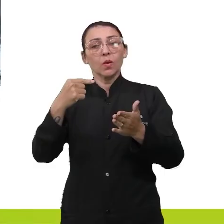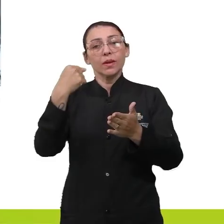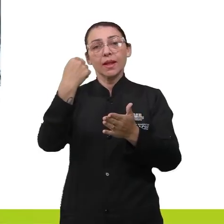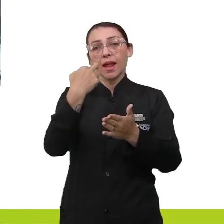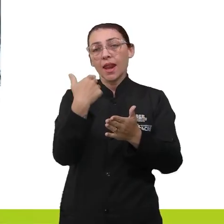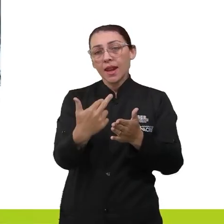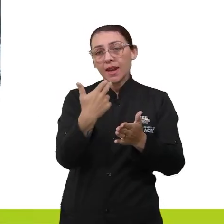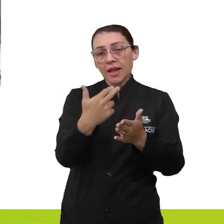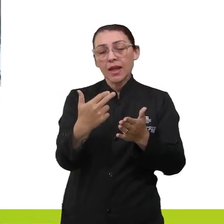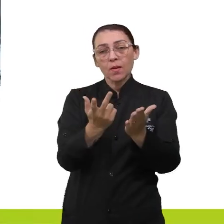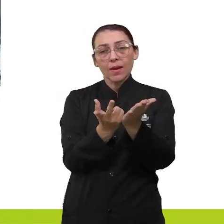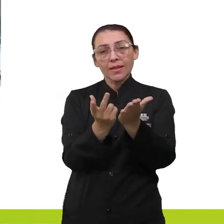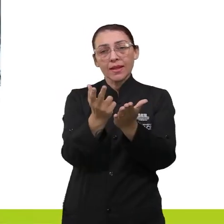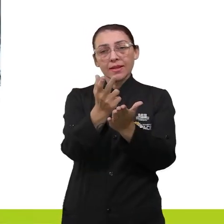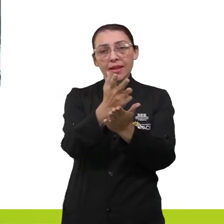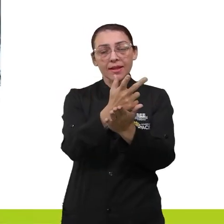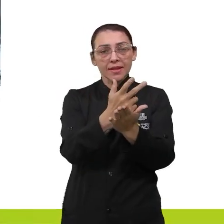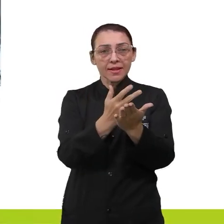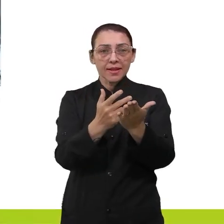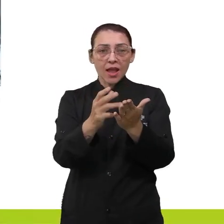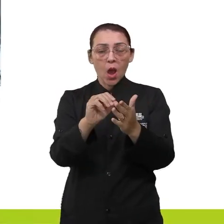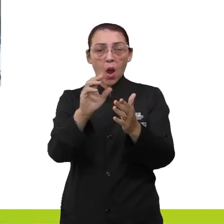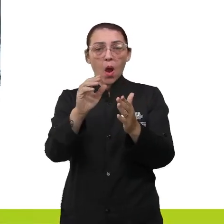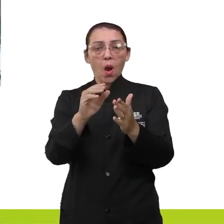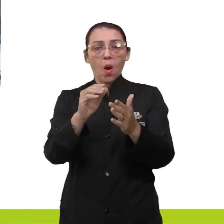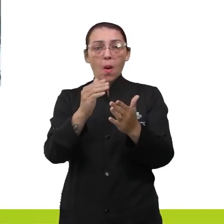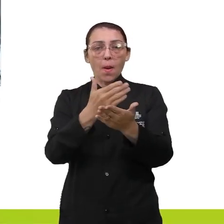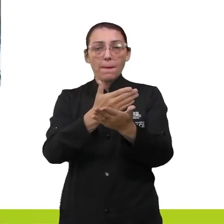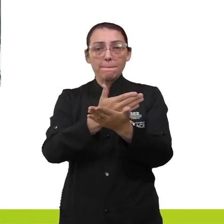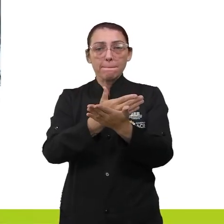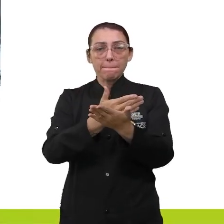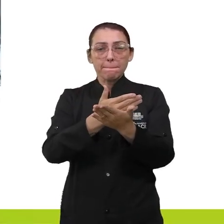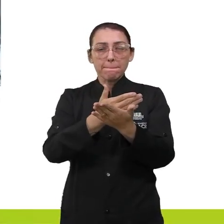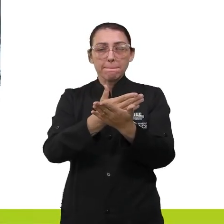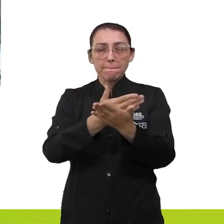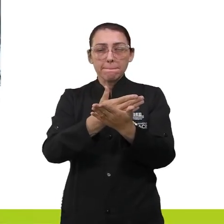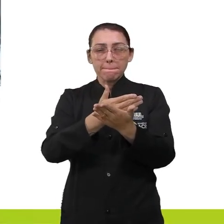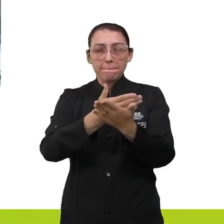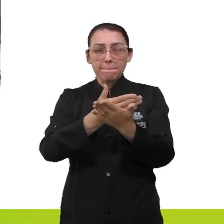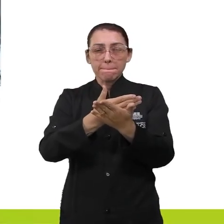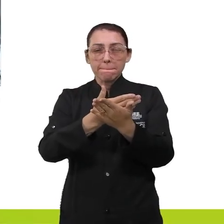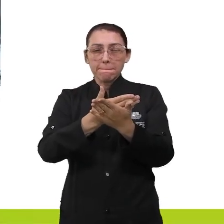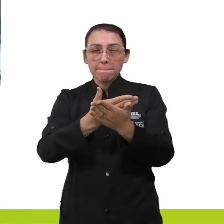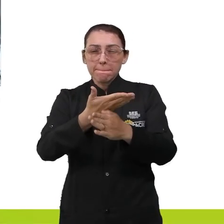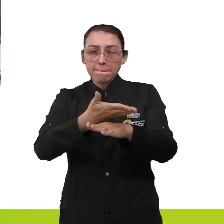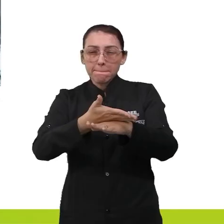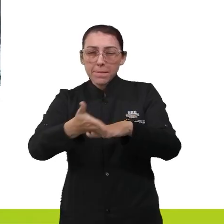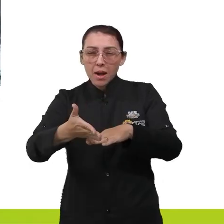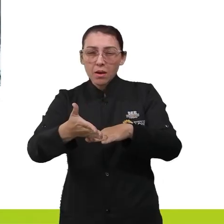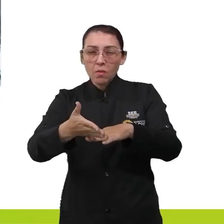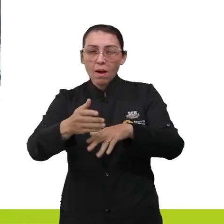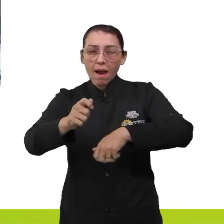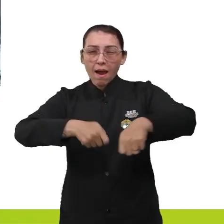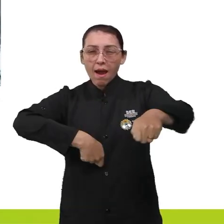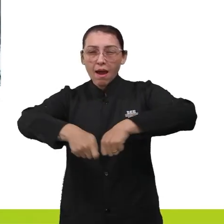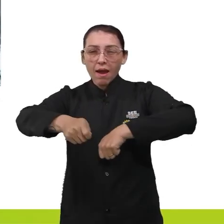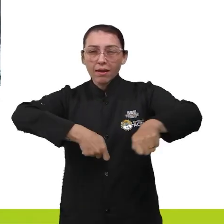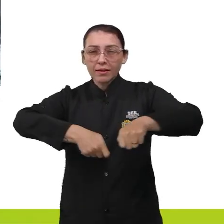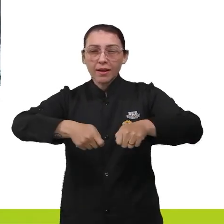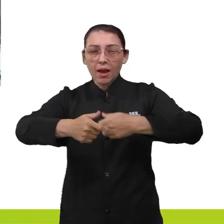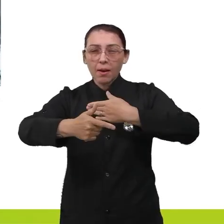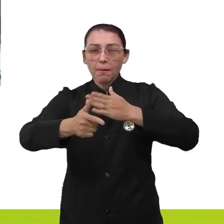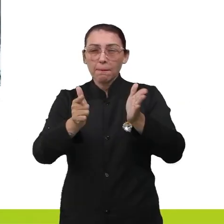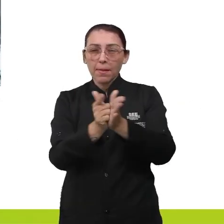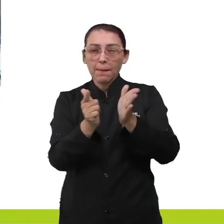idioma, desenhar ou deixar a folha em branco e muito menos rasurar a folha oficial.